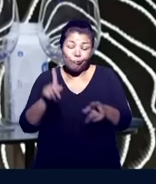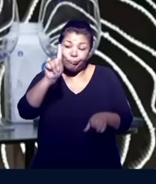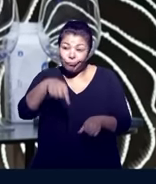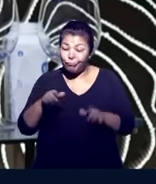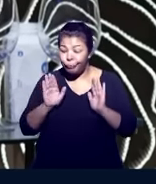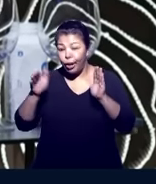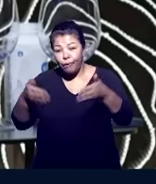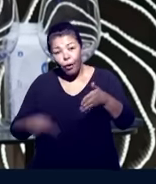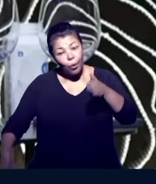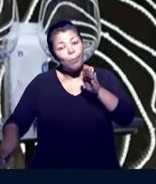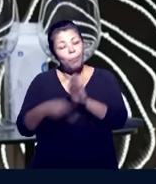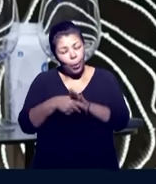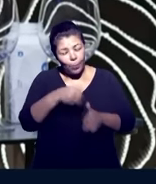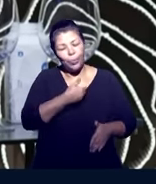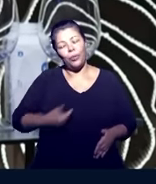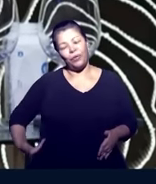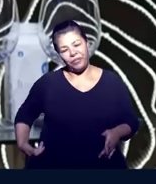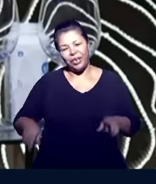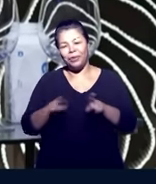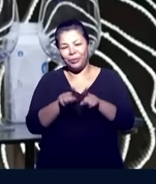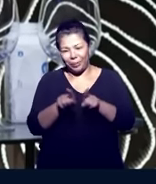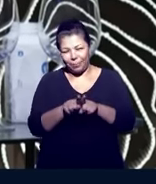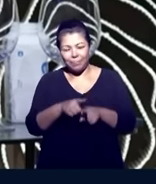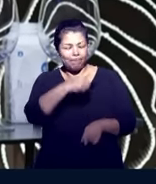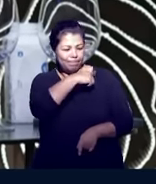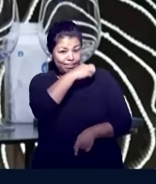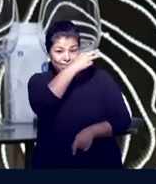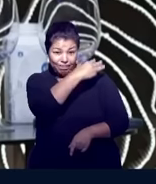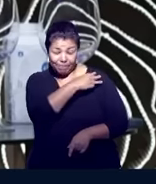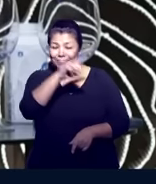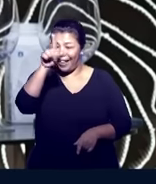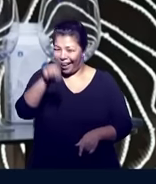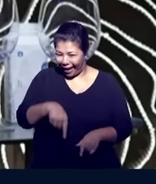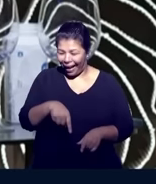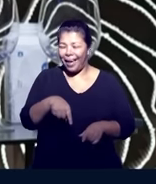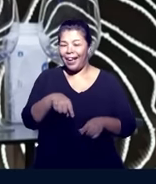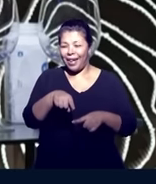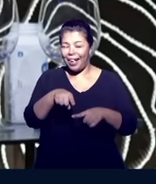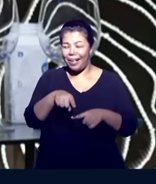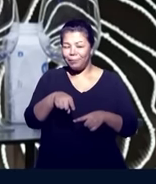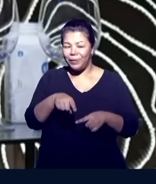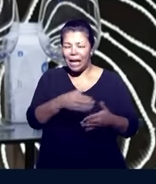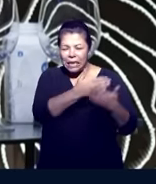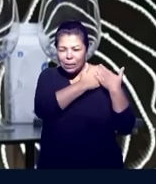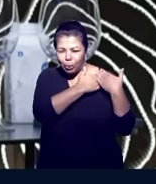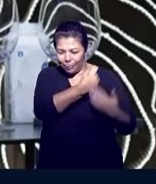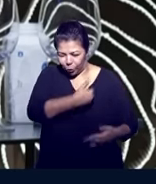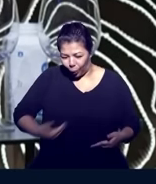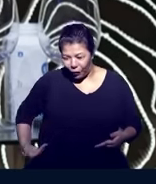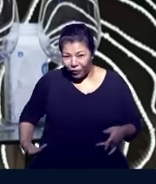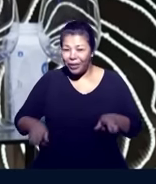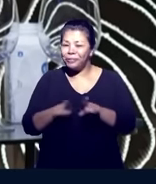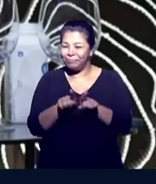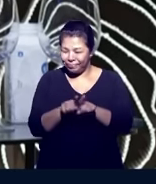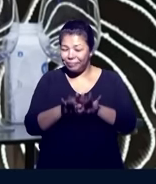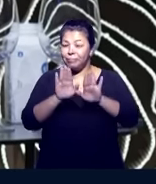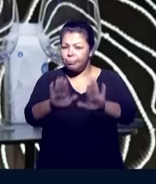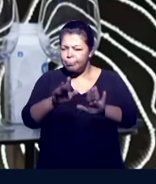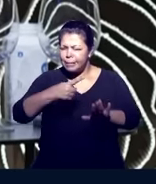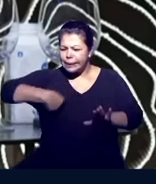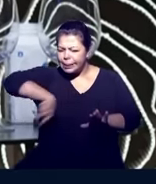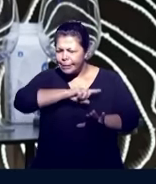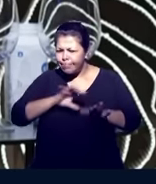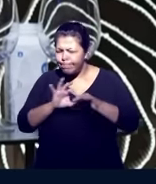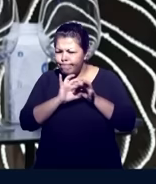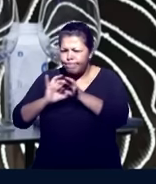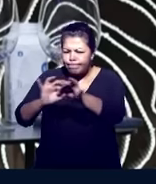a o ensino médio é Estadual pela constituição mas essa mobilização precisa acontecer